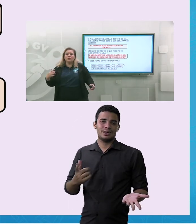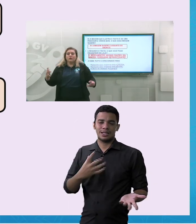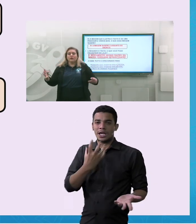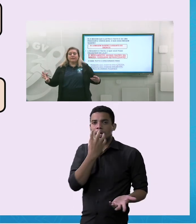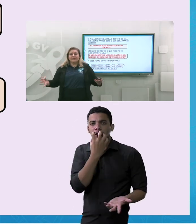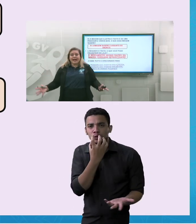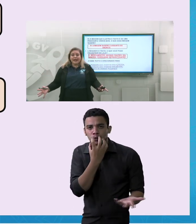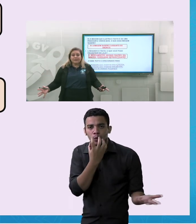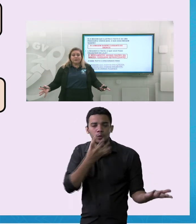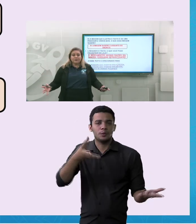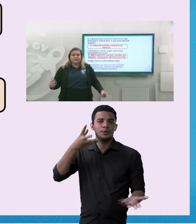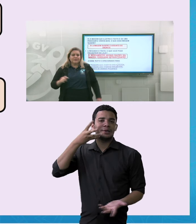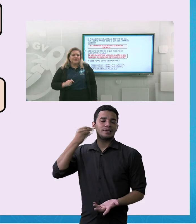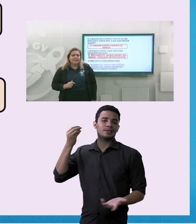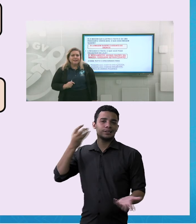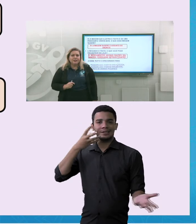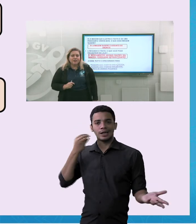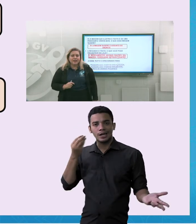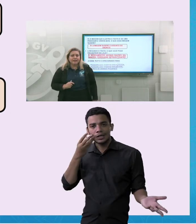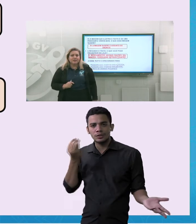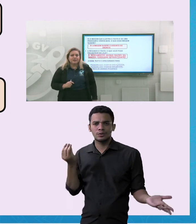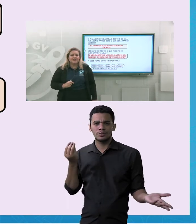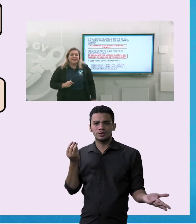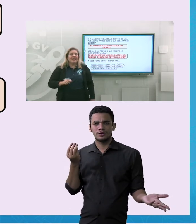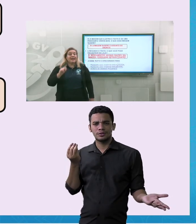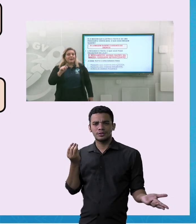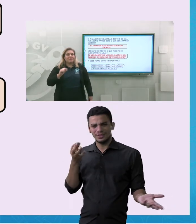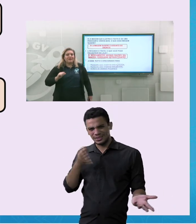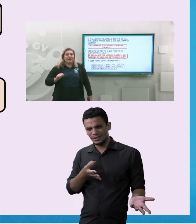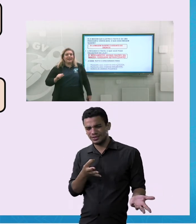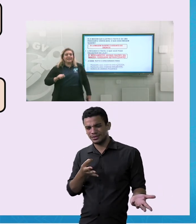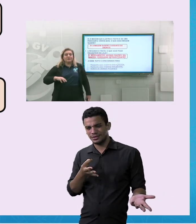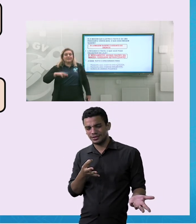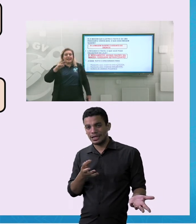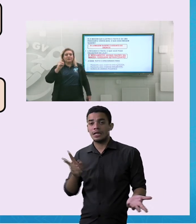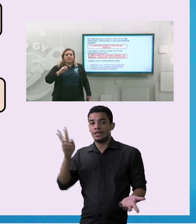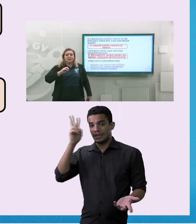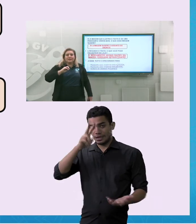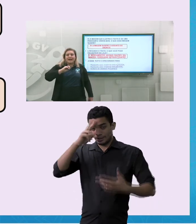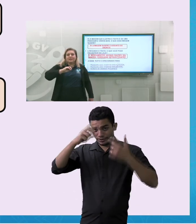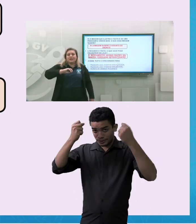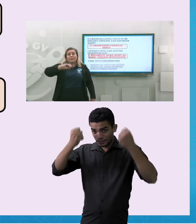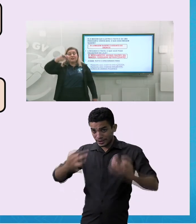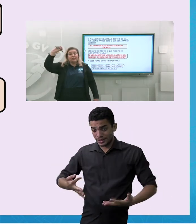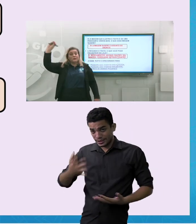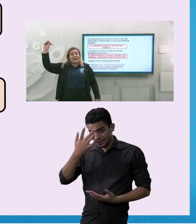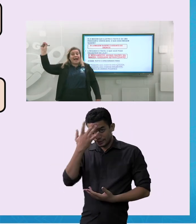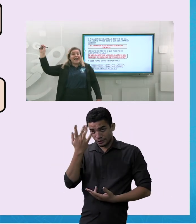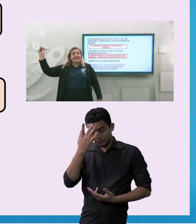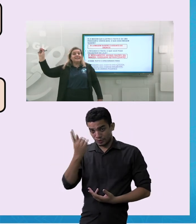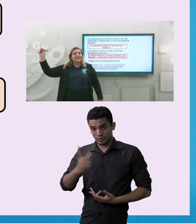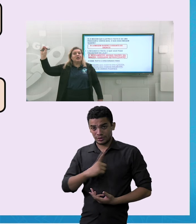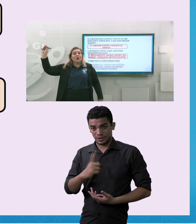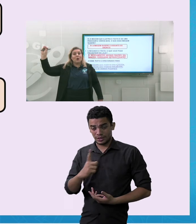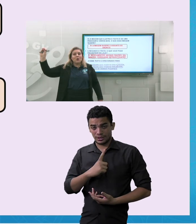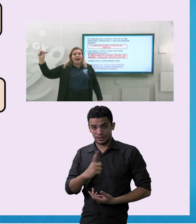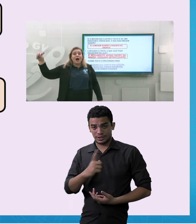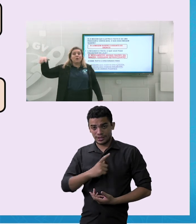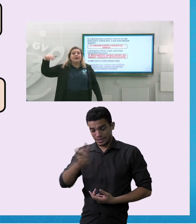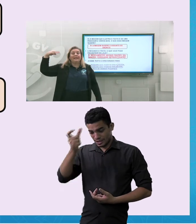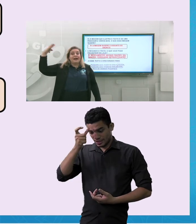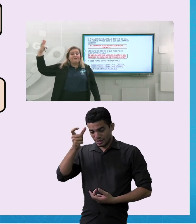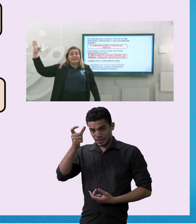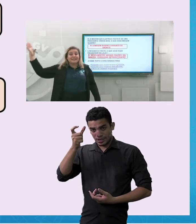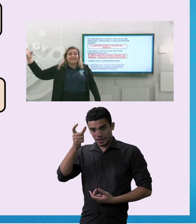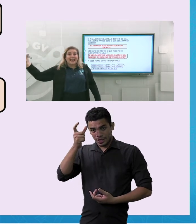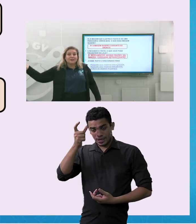cachorro, gato? E aí, gente? Lembra que eu falei que os criadores de gado geralmente ficam na área rural,